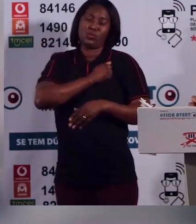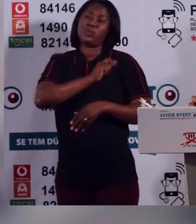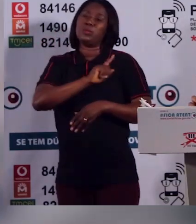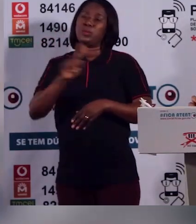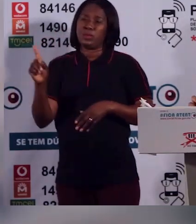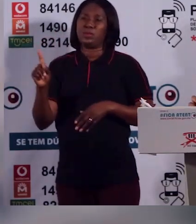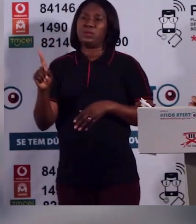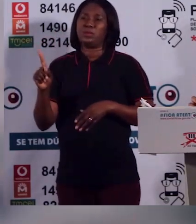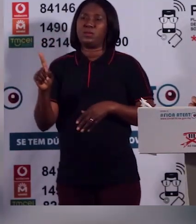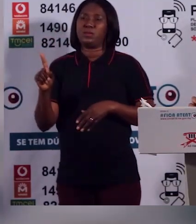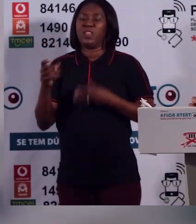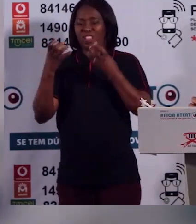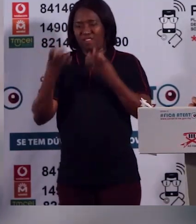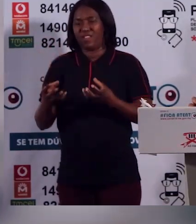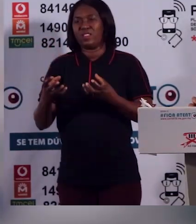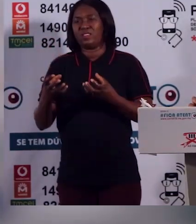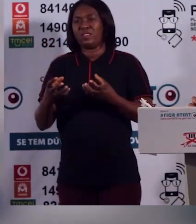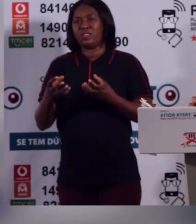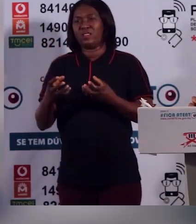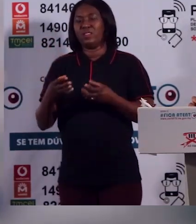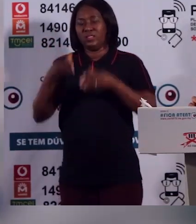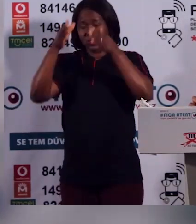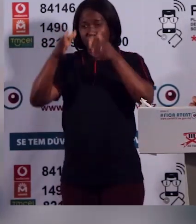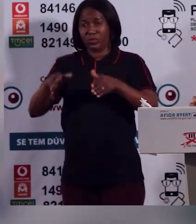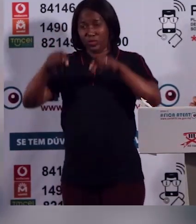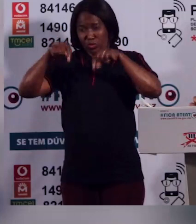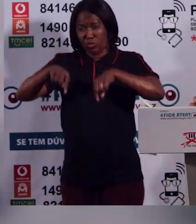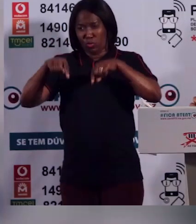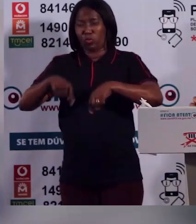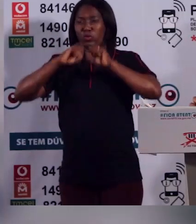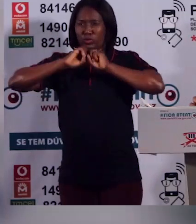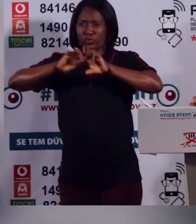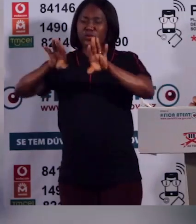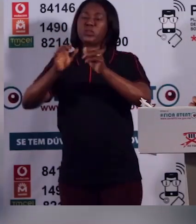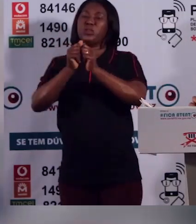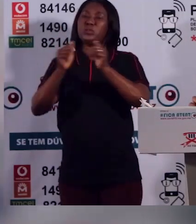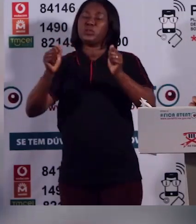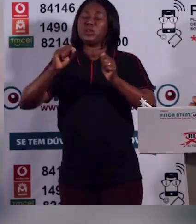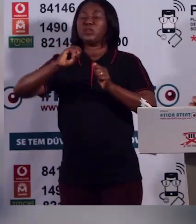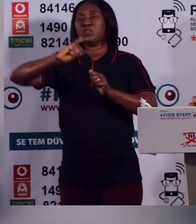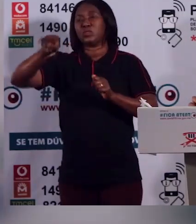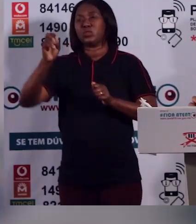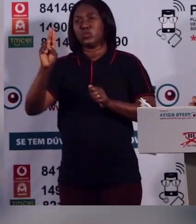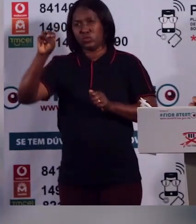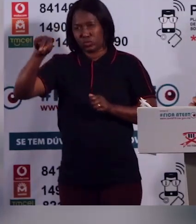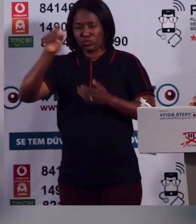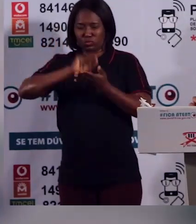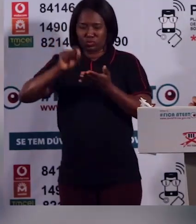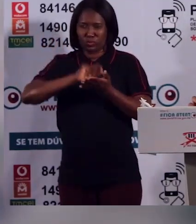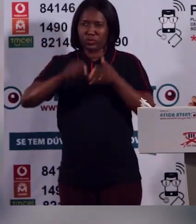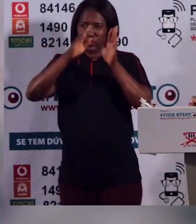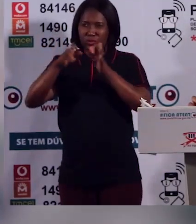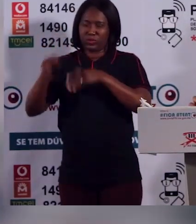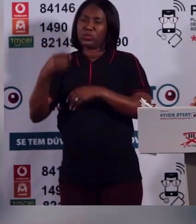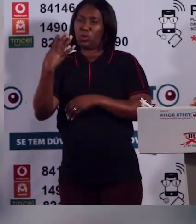está aqui incluído o óbito que foi declarado hoje ainda, mas no mês de julho nós tínhamos registrado 4